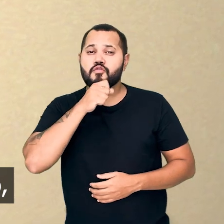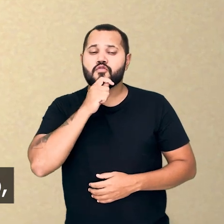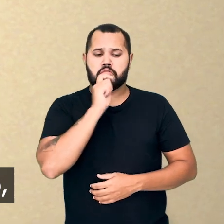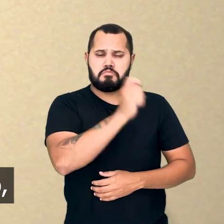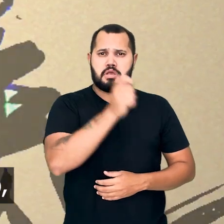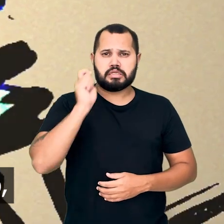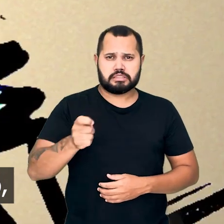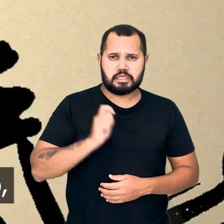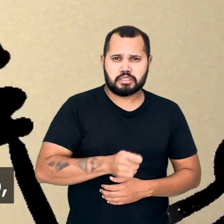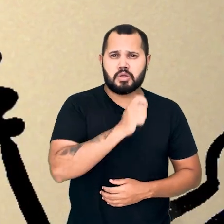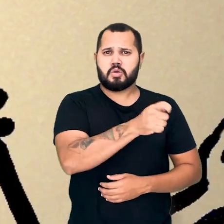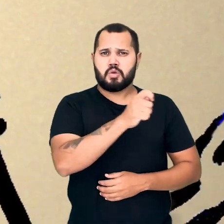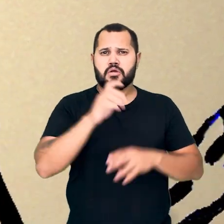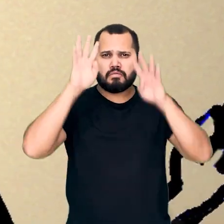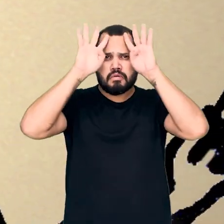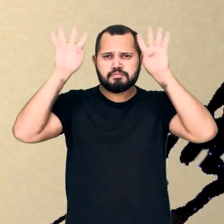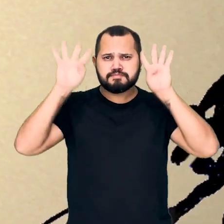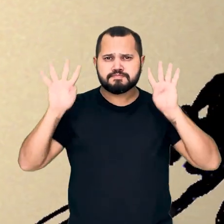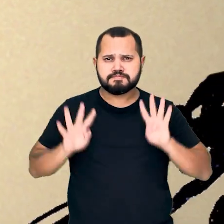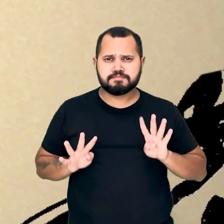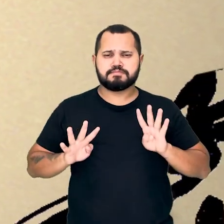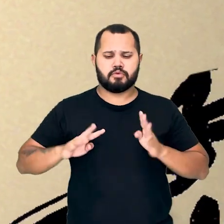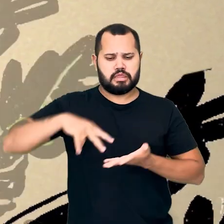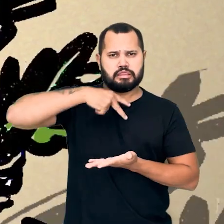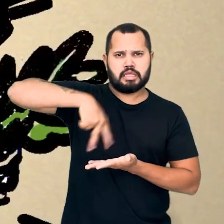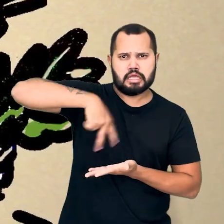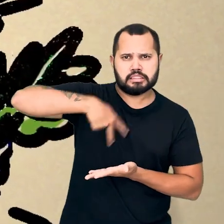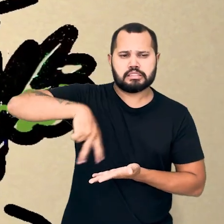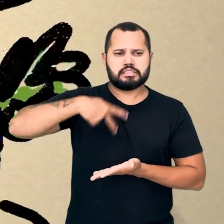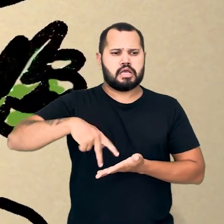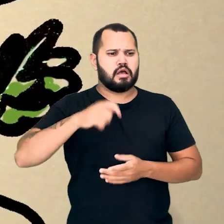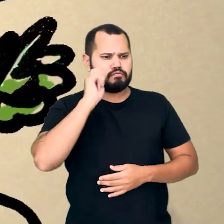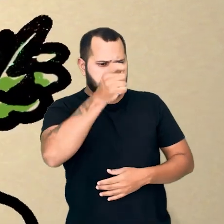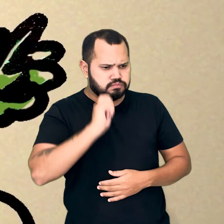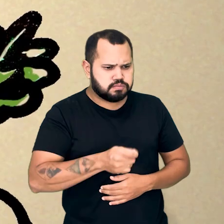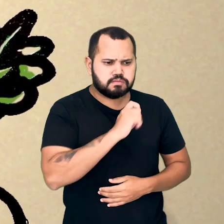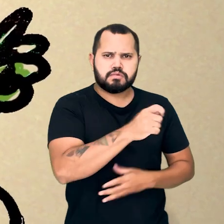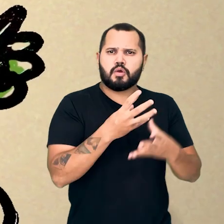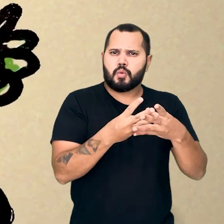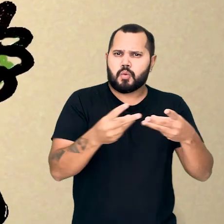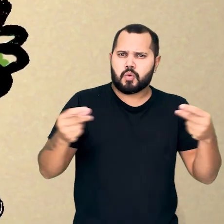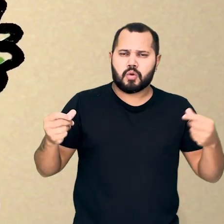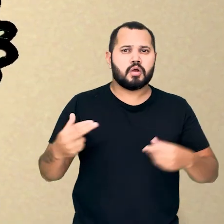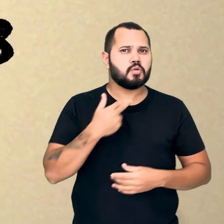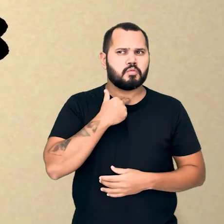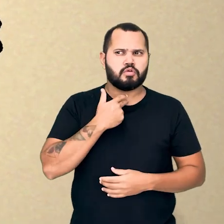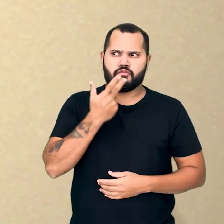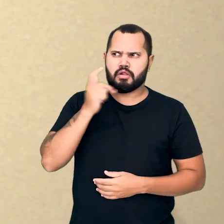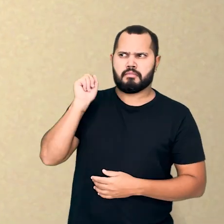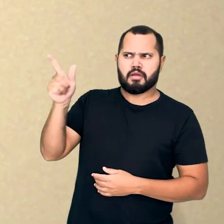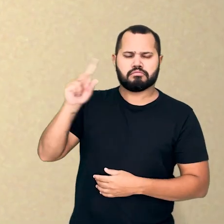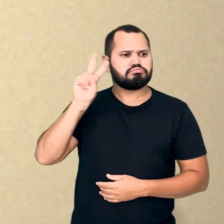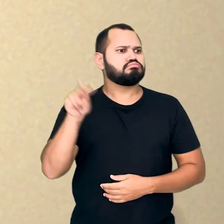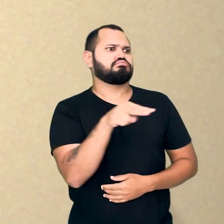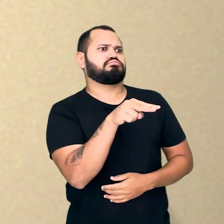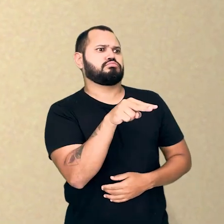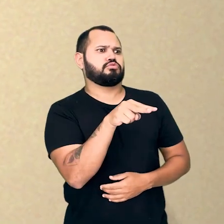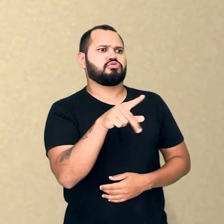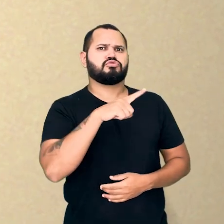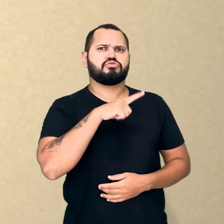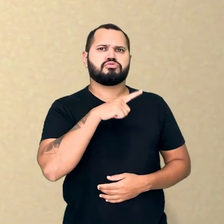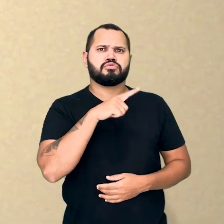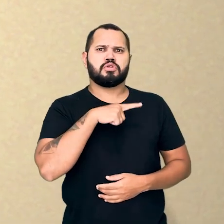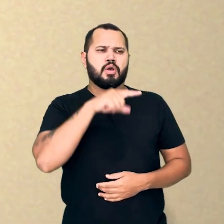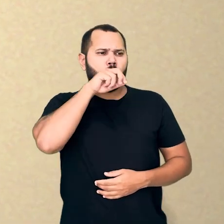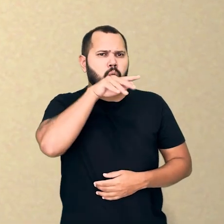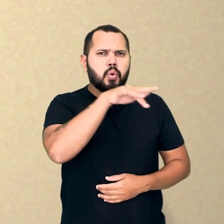benzedor, curadeiro, meus avós eram cacique mesmo que dançava, que curava. A gente não podia falar mal dele, se ele olhava